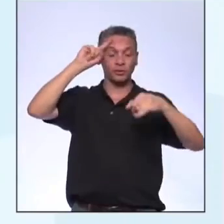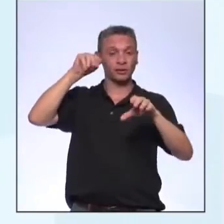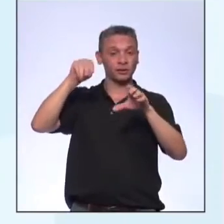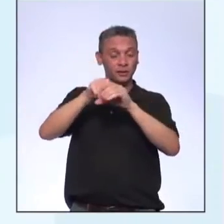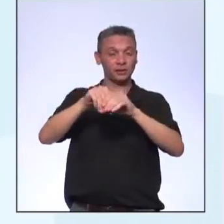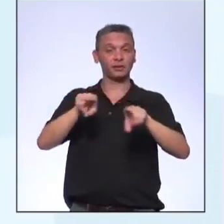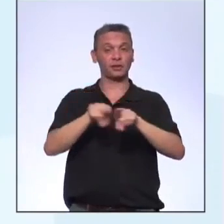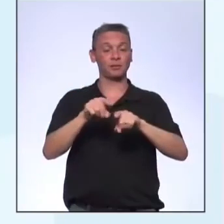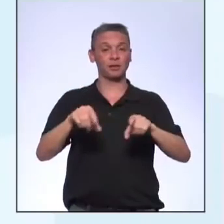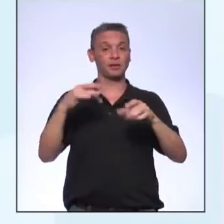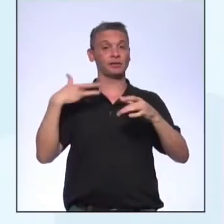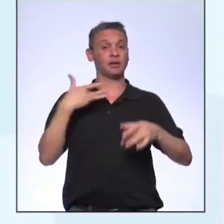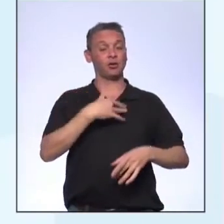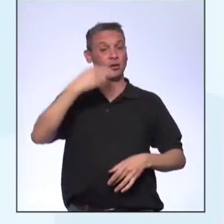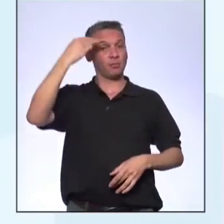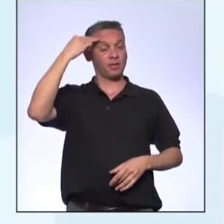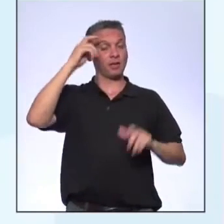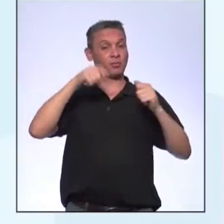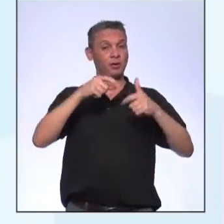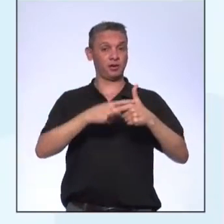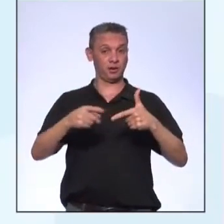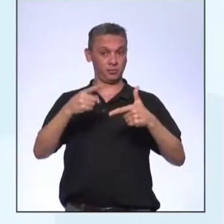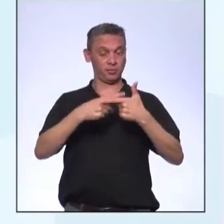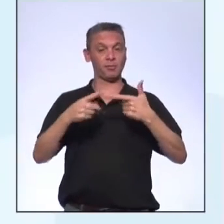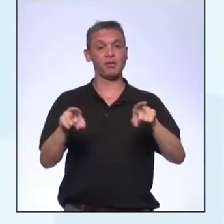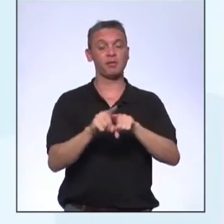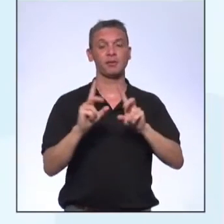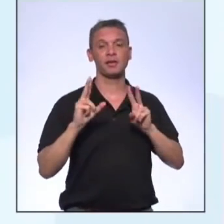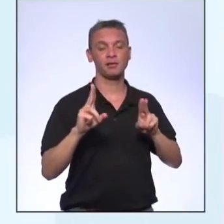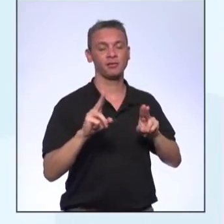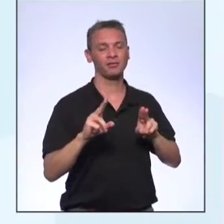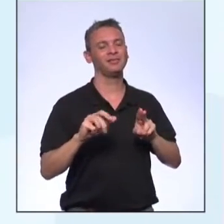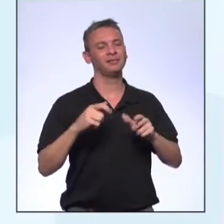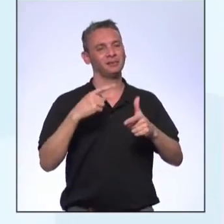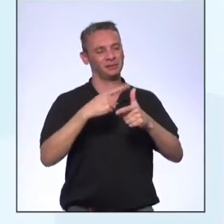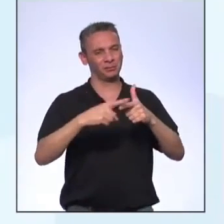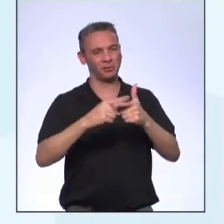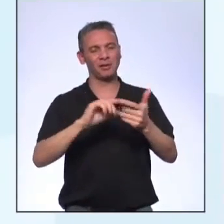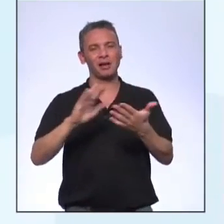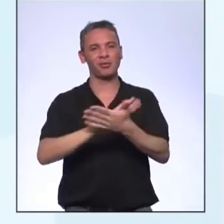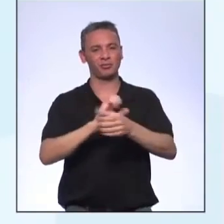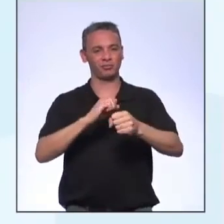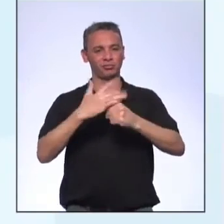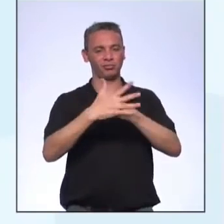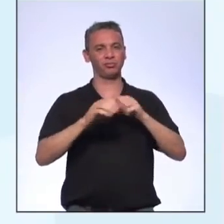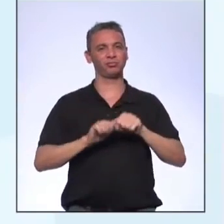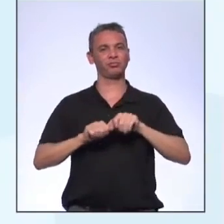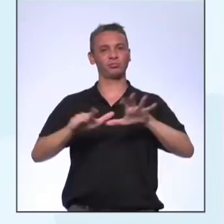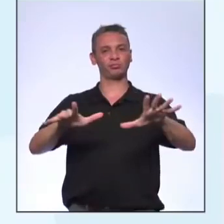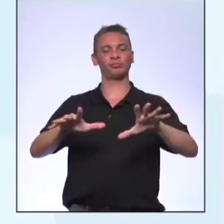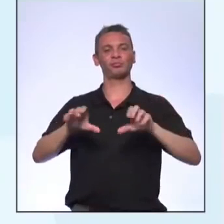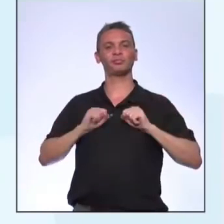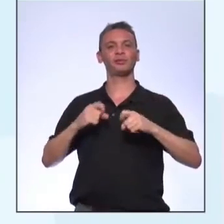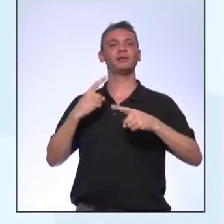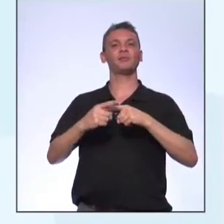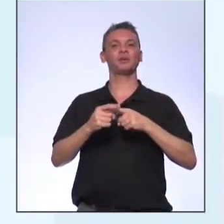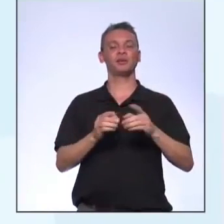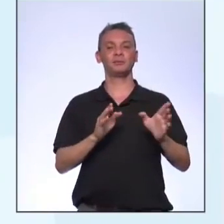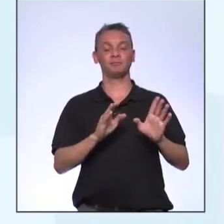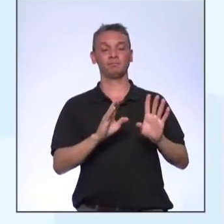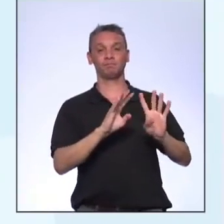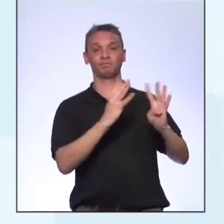da saúde mental, assim como os efeitos da pandemia em indivíduos saudáveis impactados pela situação